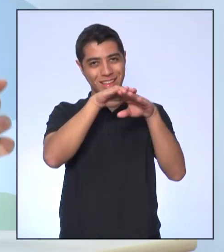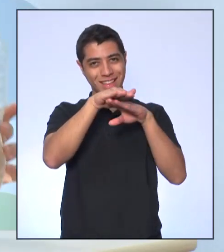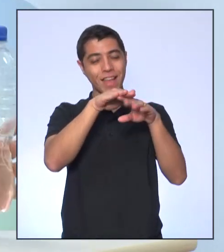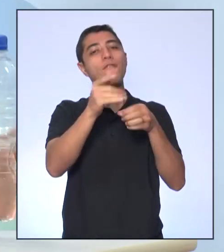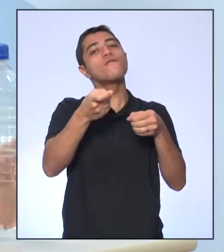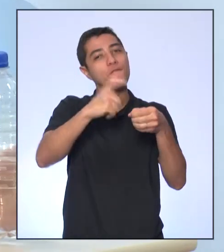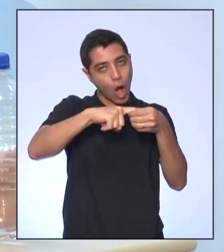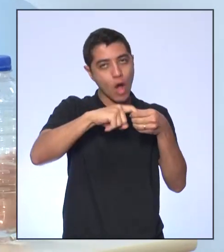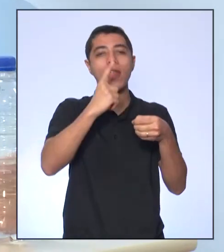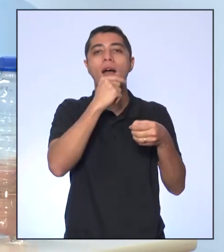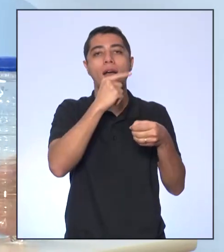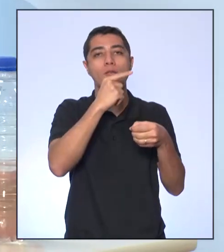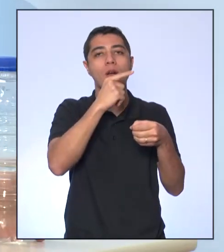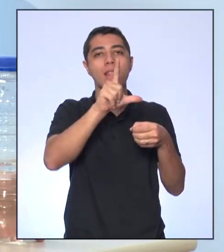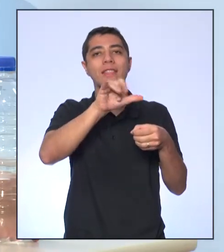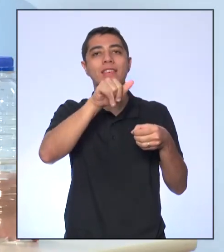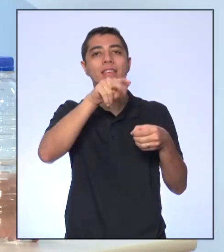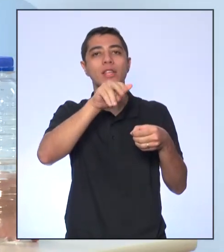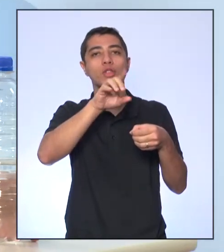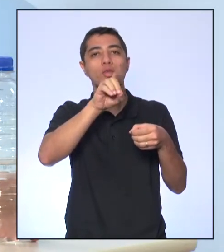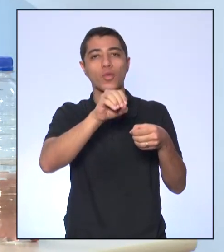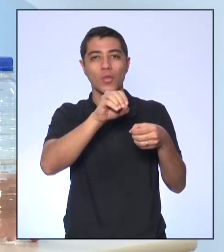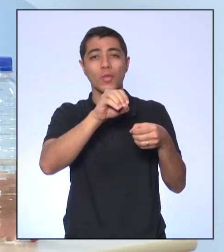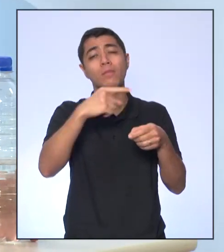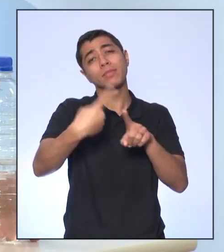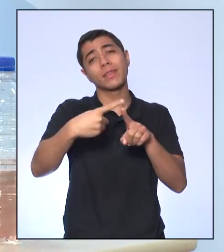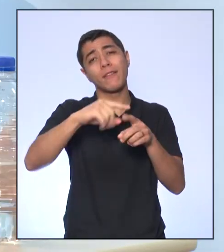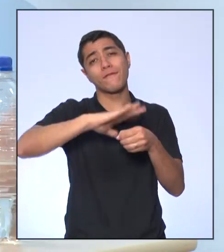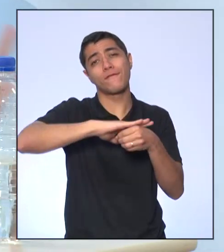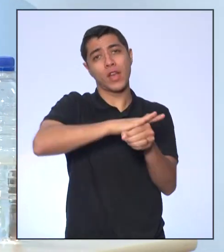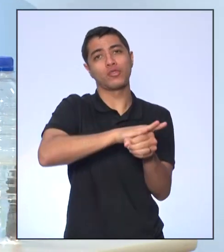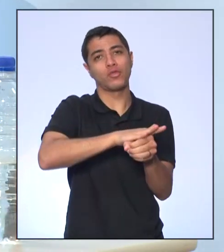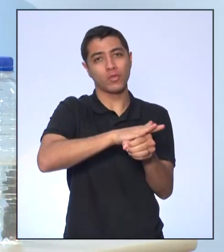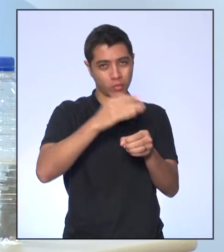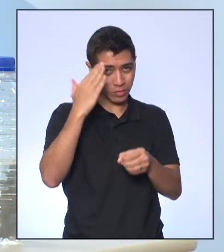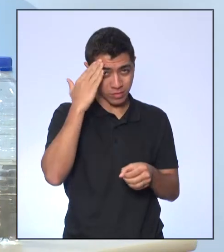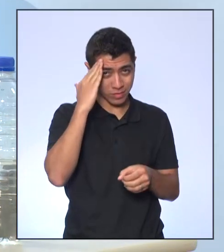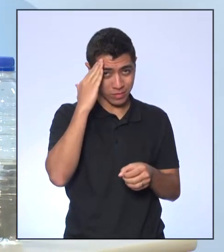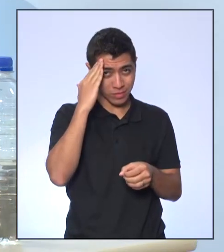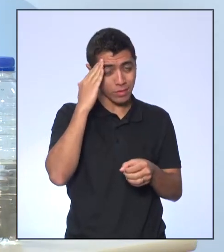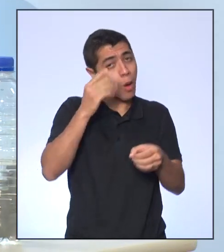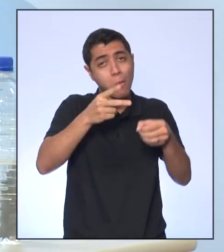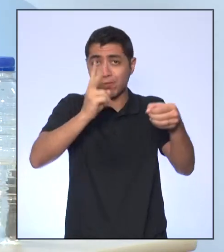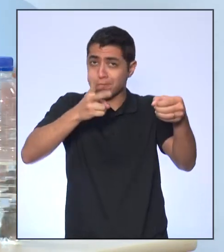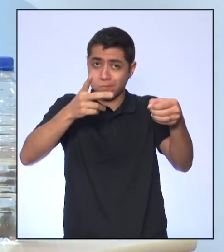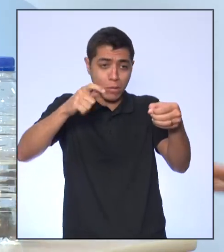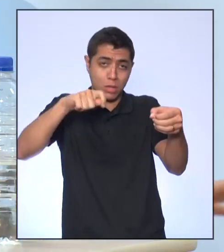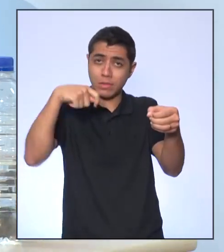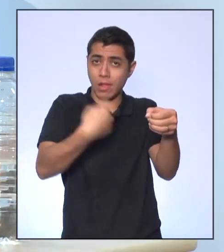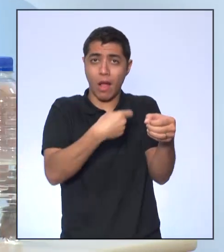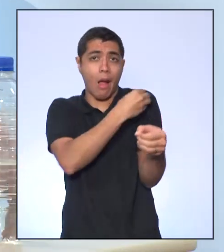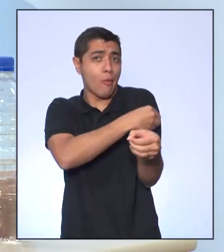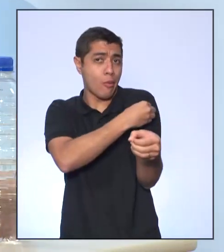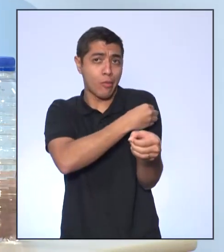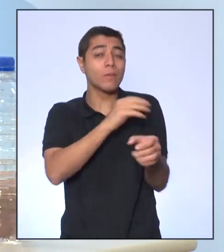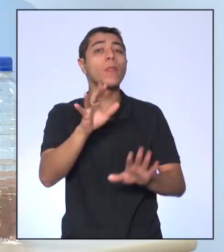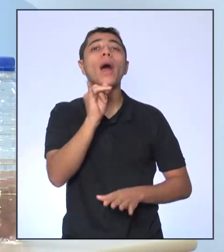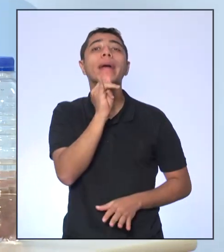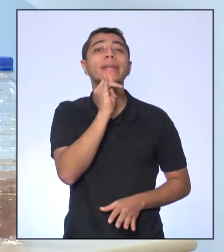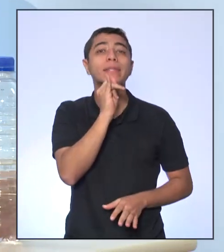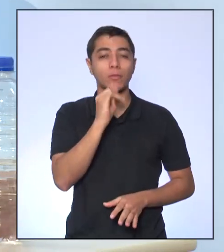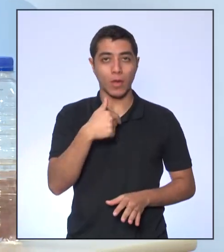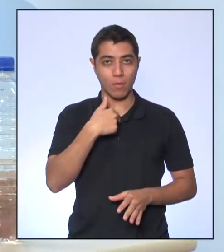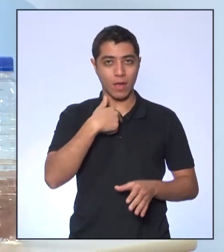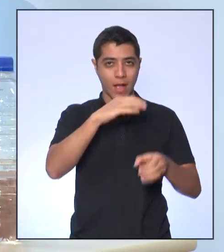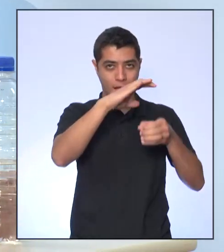Uma outra prova que ele continua sendo álcool. Se de repente eu tivesse uma garrafa de álcool e derrubasse aqui, aposto